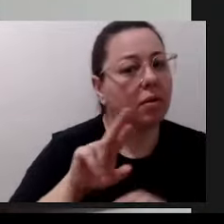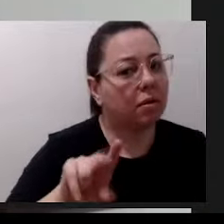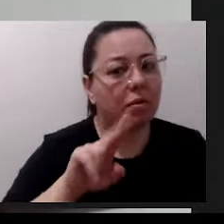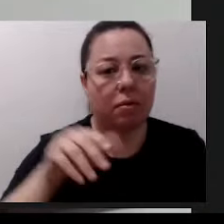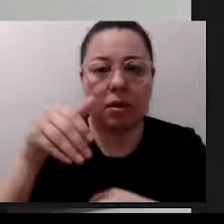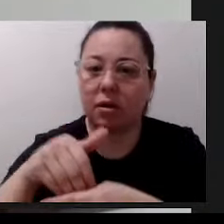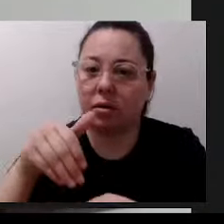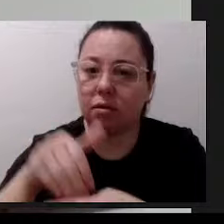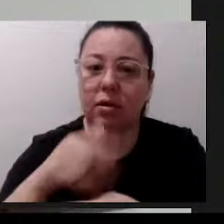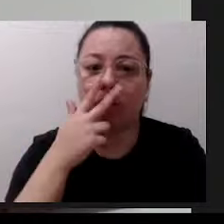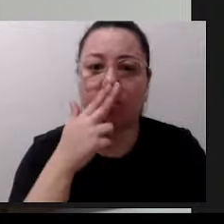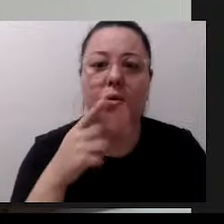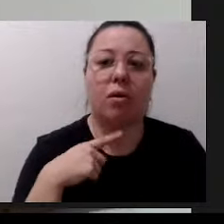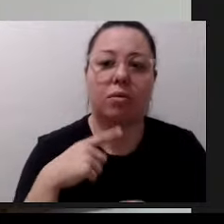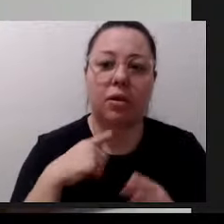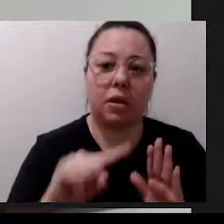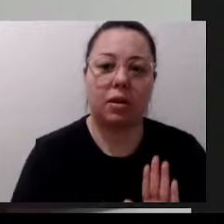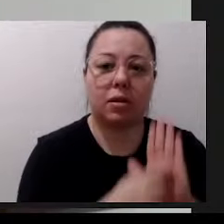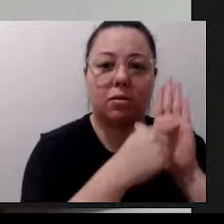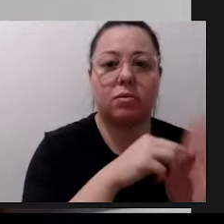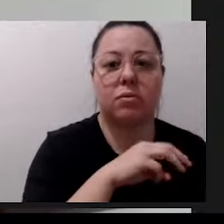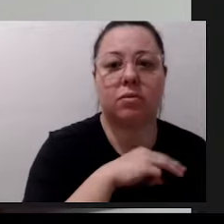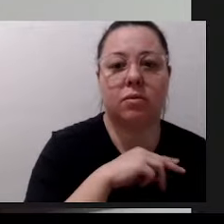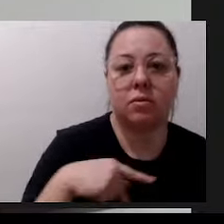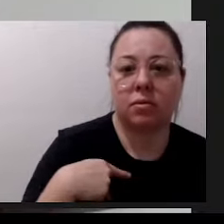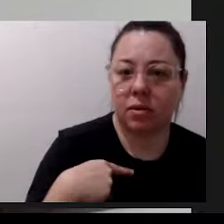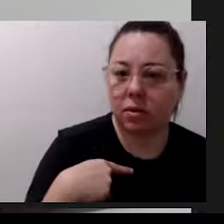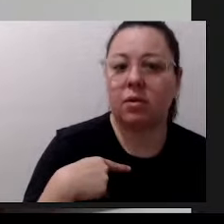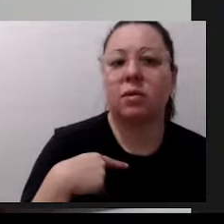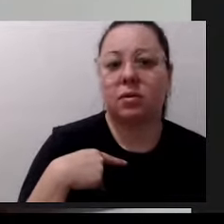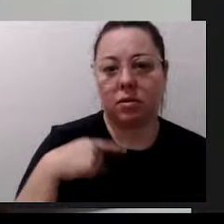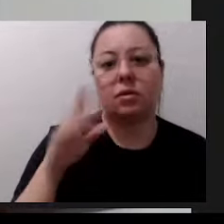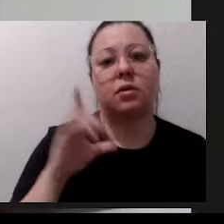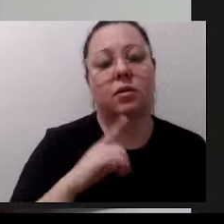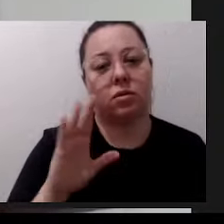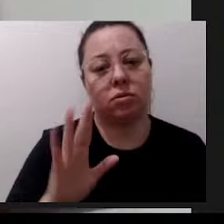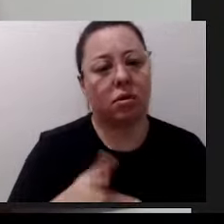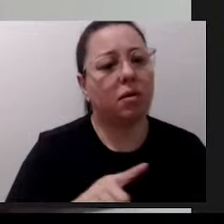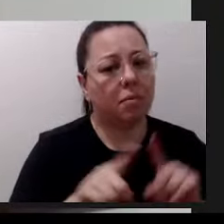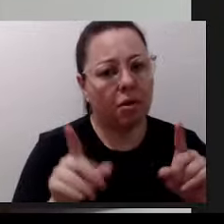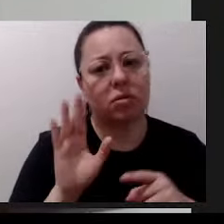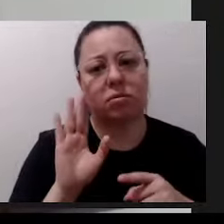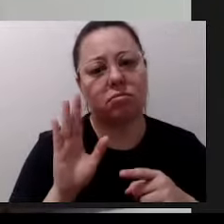do MP e acolhida procedente em sentença ora combatida.